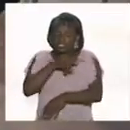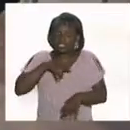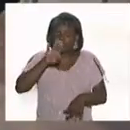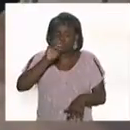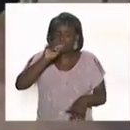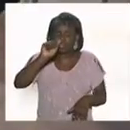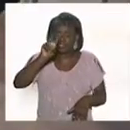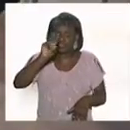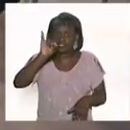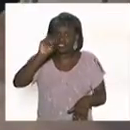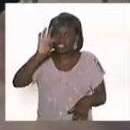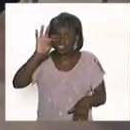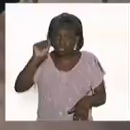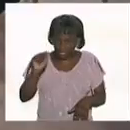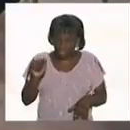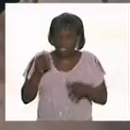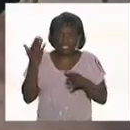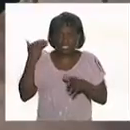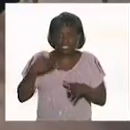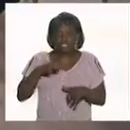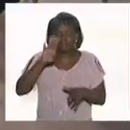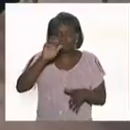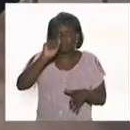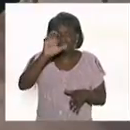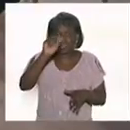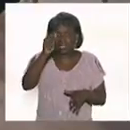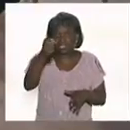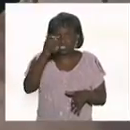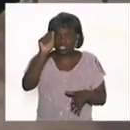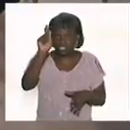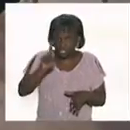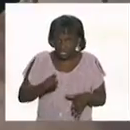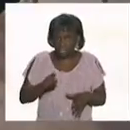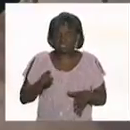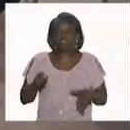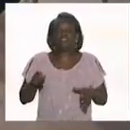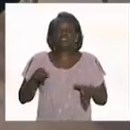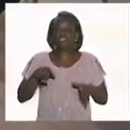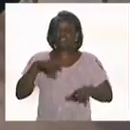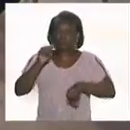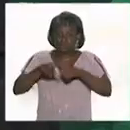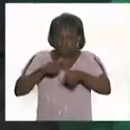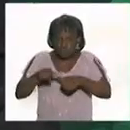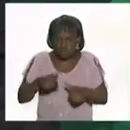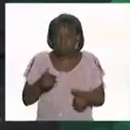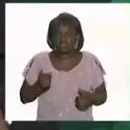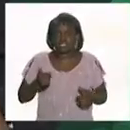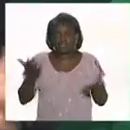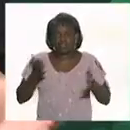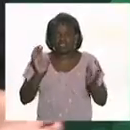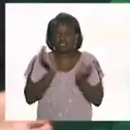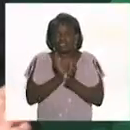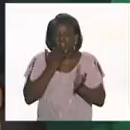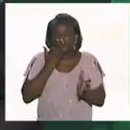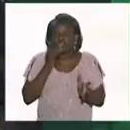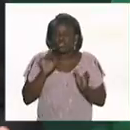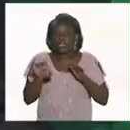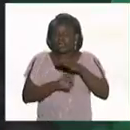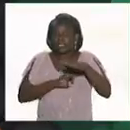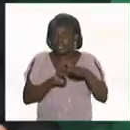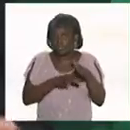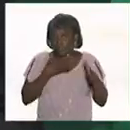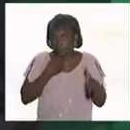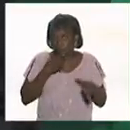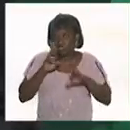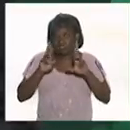Vista não deixa de ser esse exemplo. Né? Boa Vista é oriundo do Bacaxá, do Barreira de Bacaxá, e aí foi feitas as transformações. É um clube de